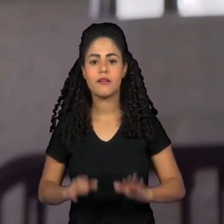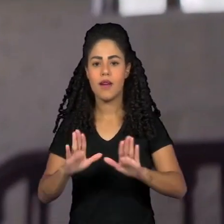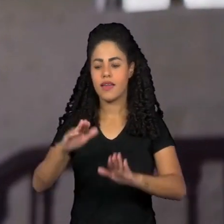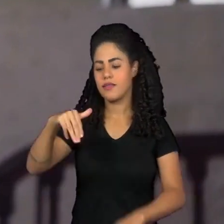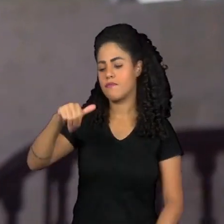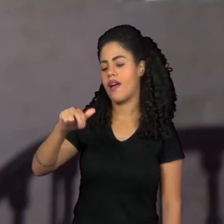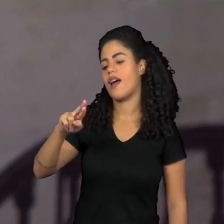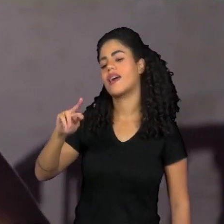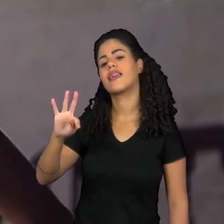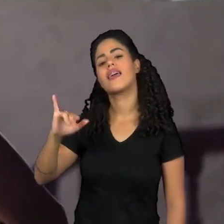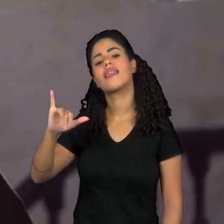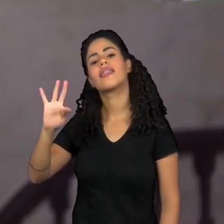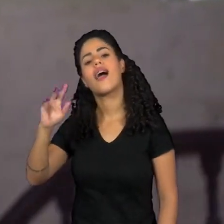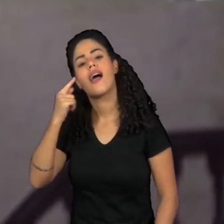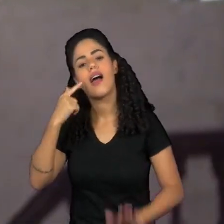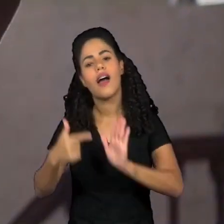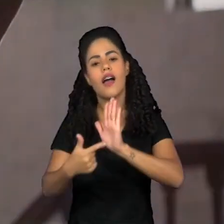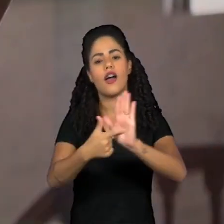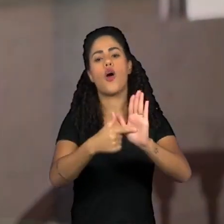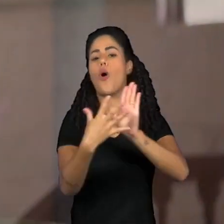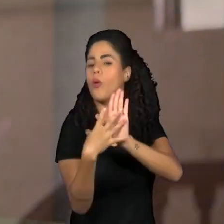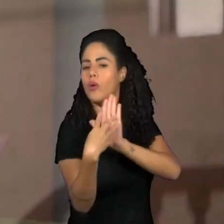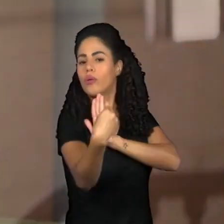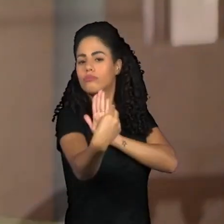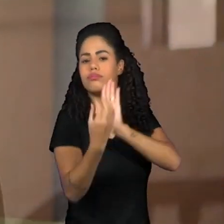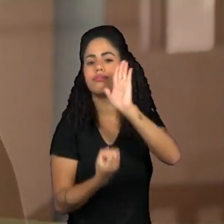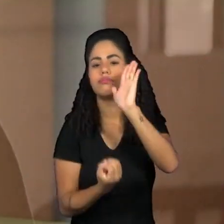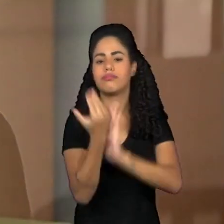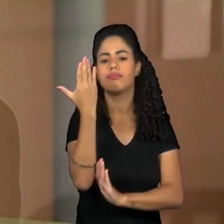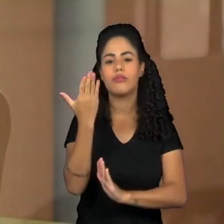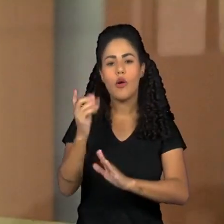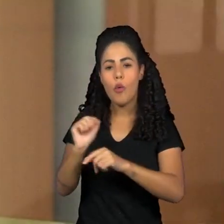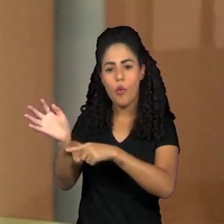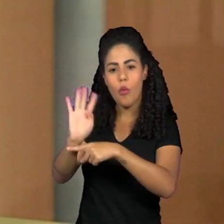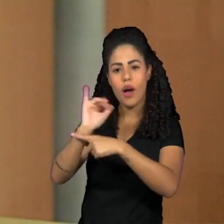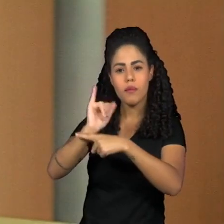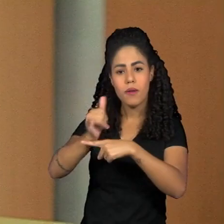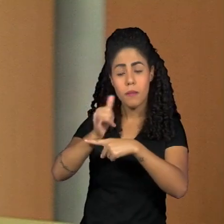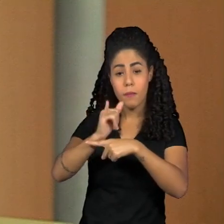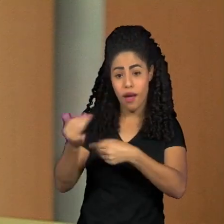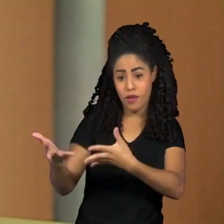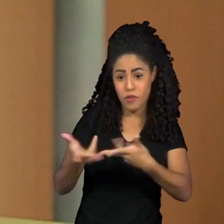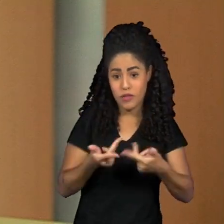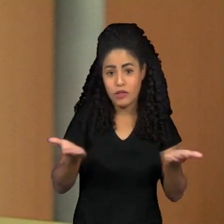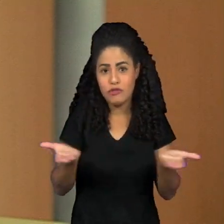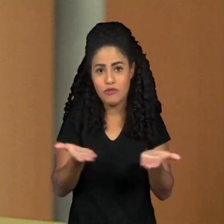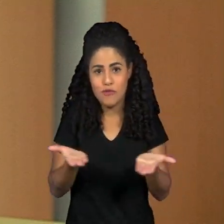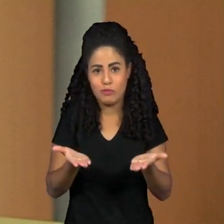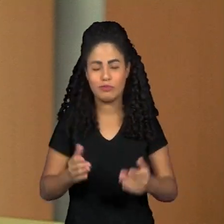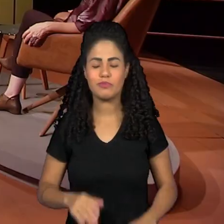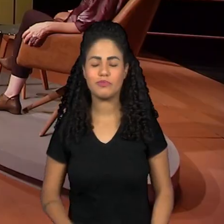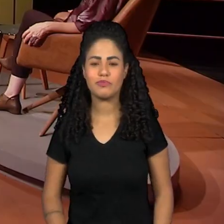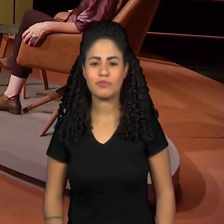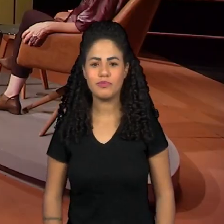Marietta foi inspiração para a criação de um documentário da nossa convidada de hoje.